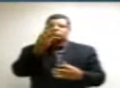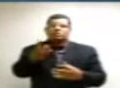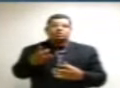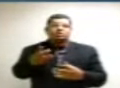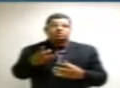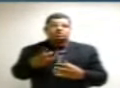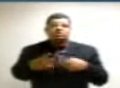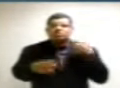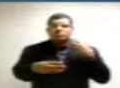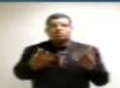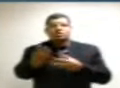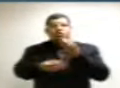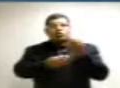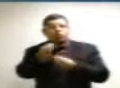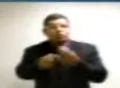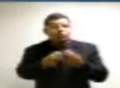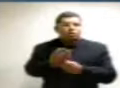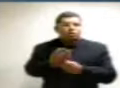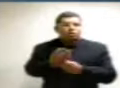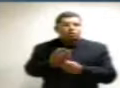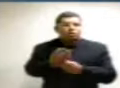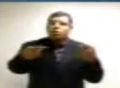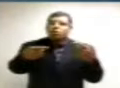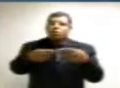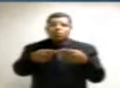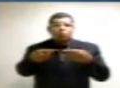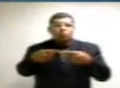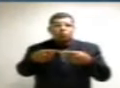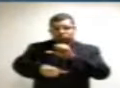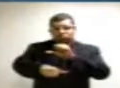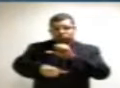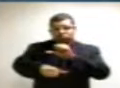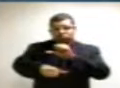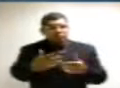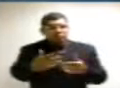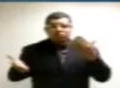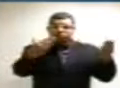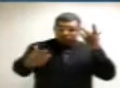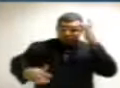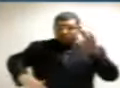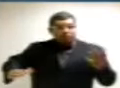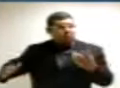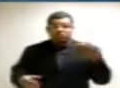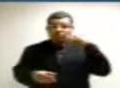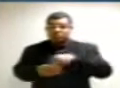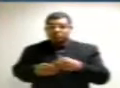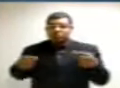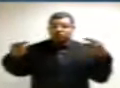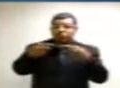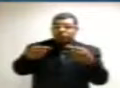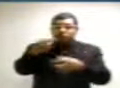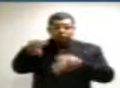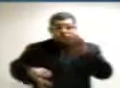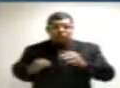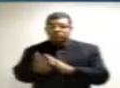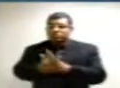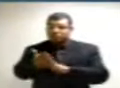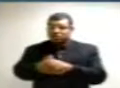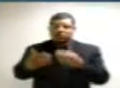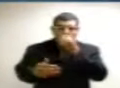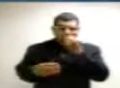quantidade de desembargadores. Decisões absolutamente contraditórias e não estou entrando nem no aspecto